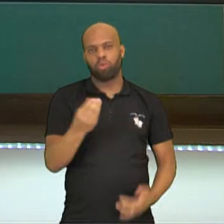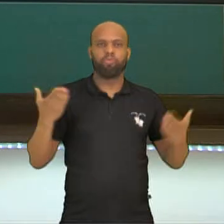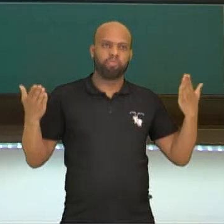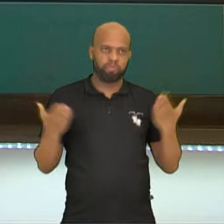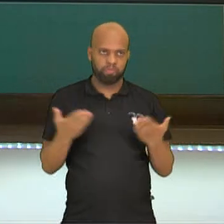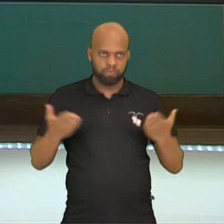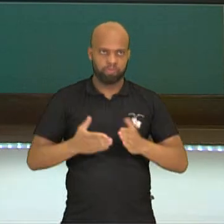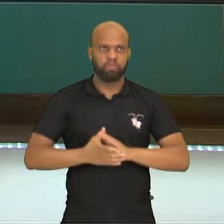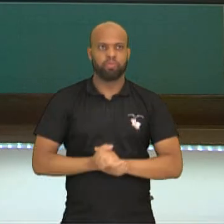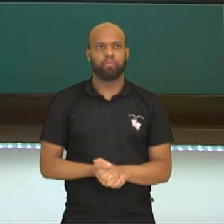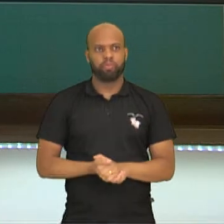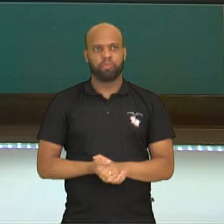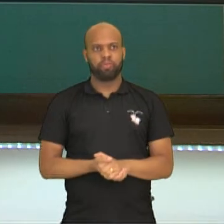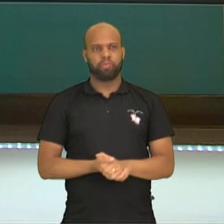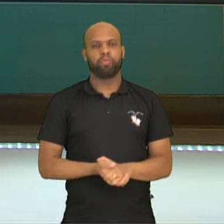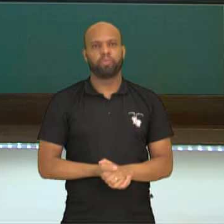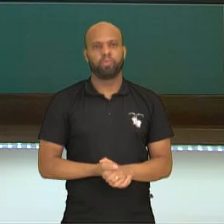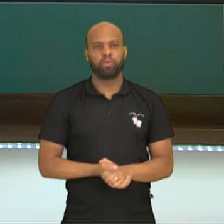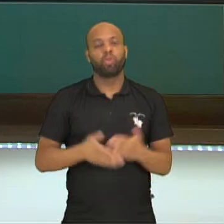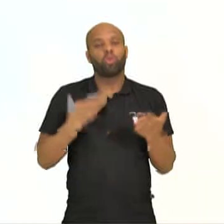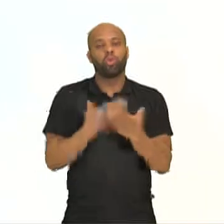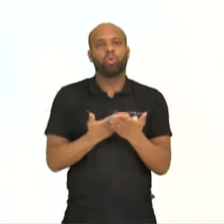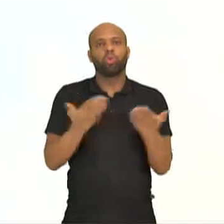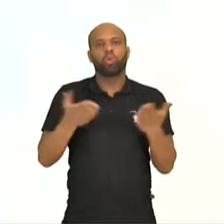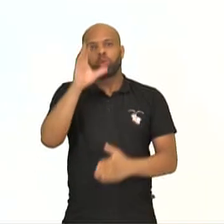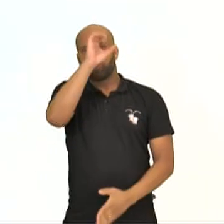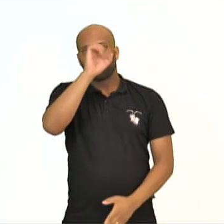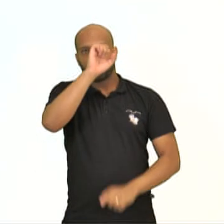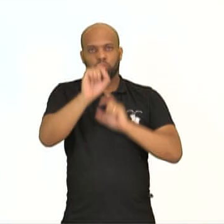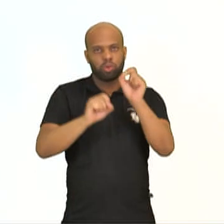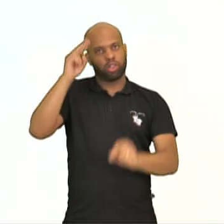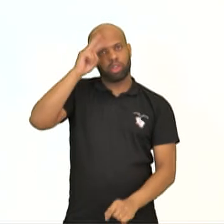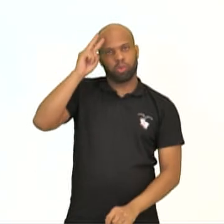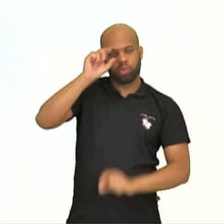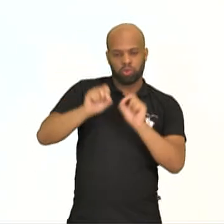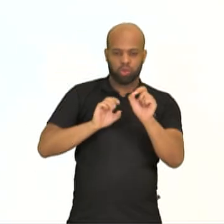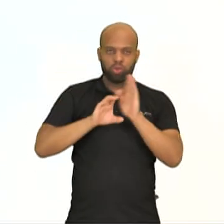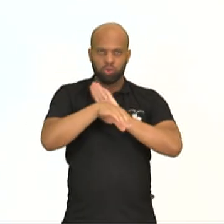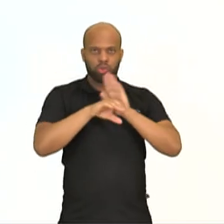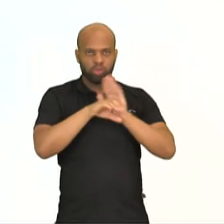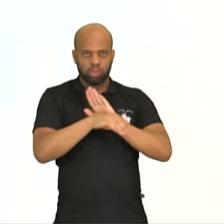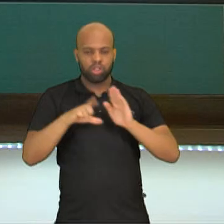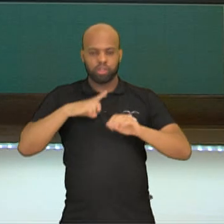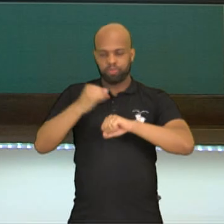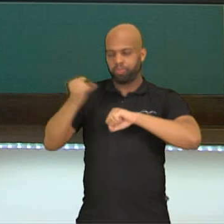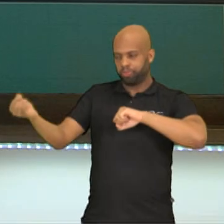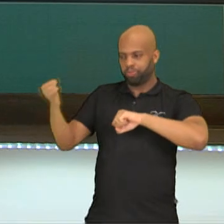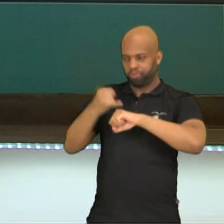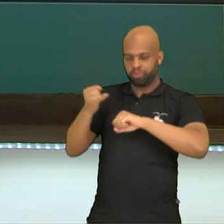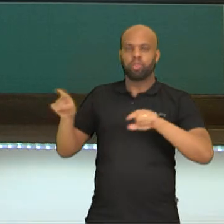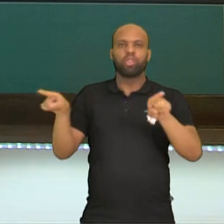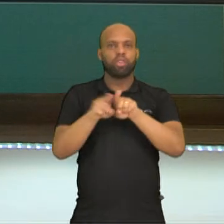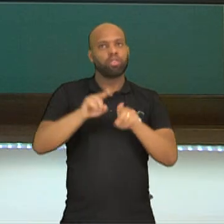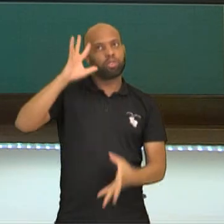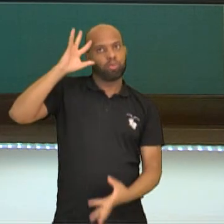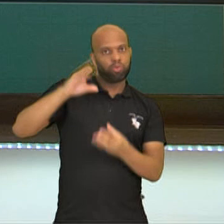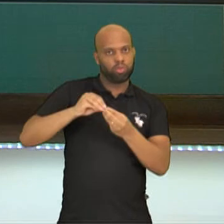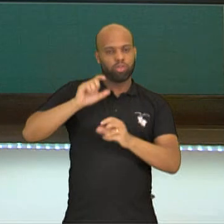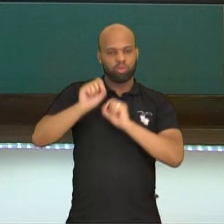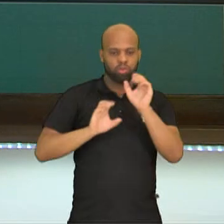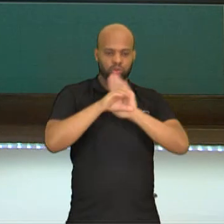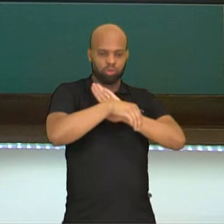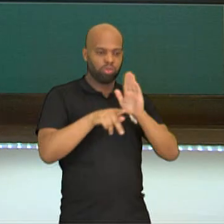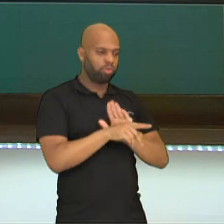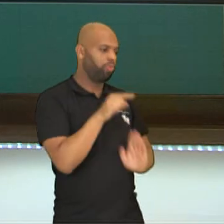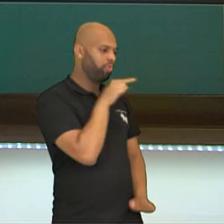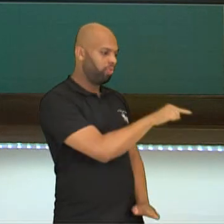dia. Na aula de hoje, nós relembramos o conceito de cátions e ânions, compreendemos os conceitos